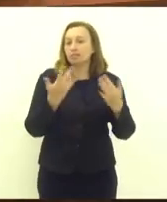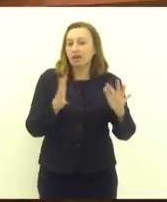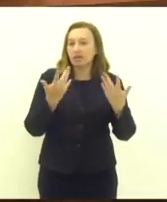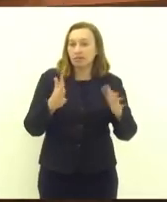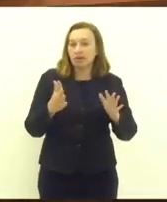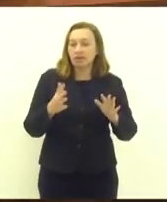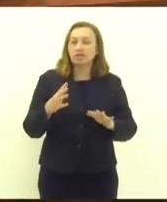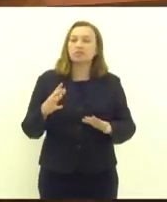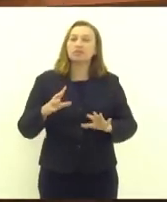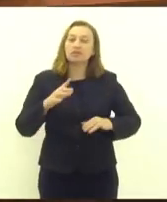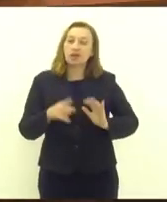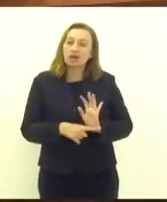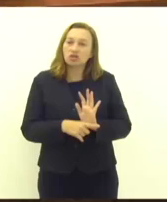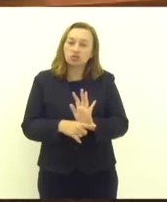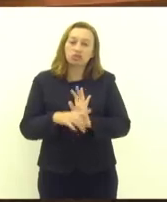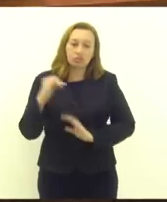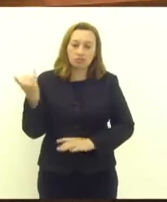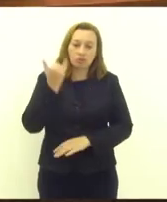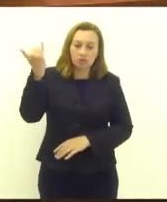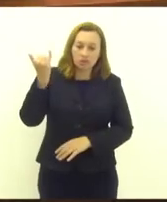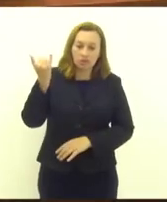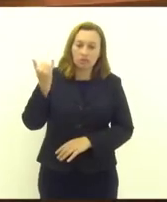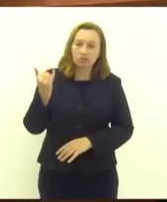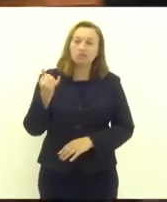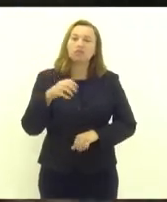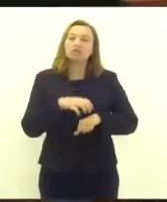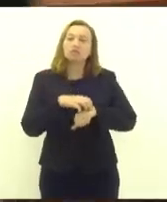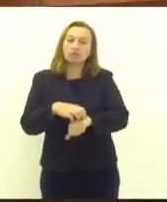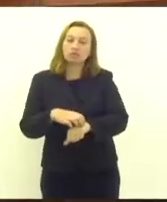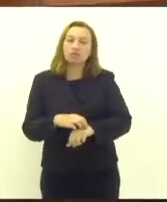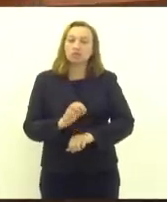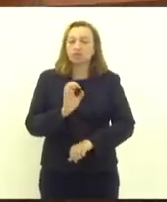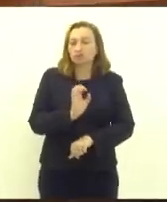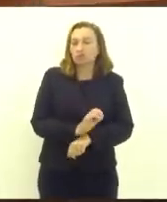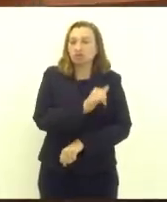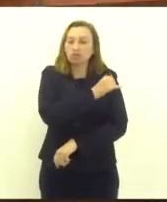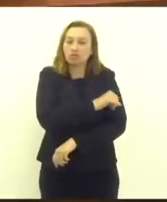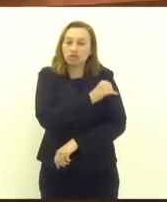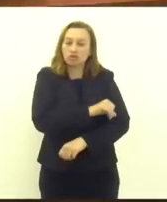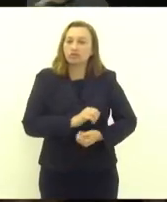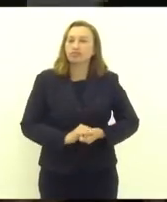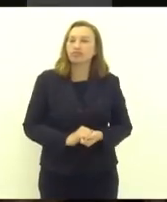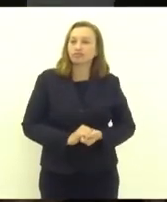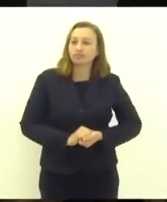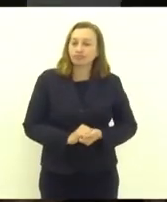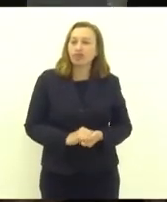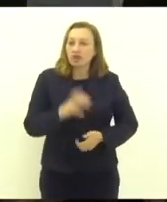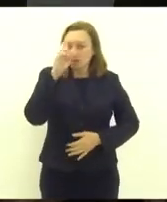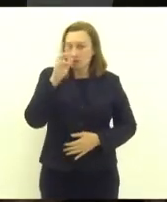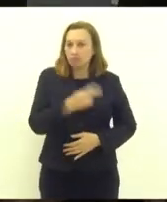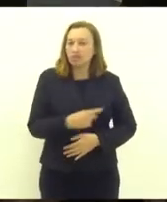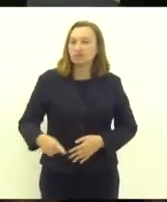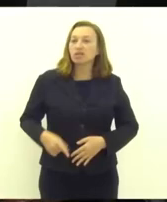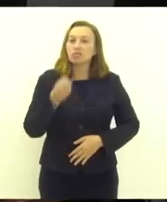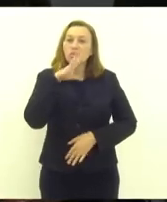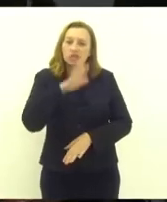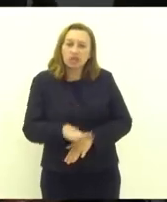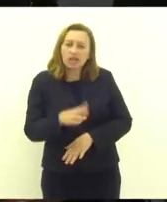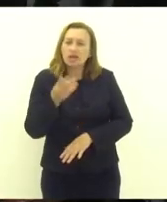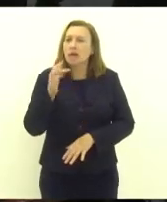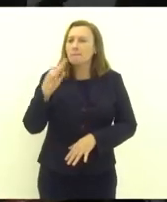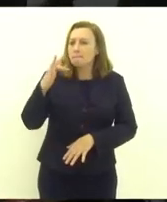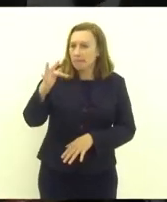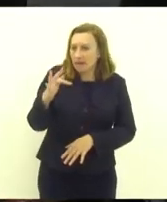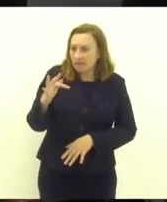essa contribuição importante Parlamento do Fluminense para o transporte público do Estado do Rio de Janeiro Boa tarde muito Bem